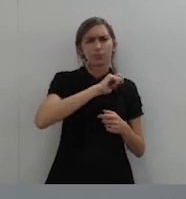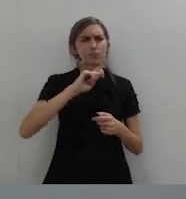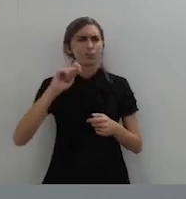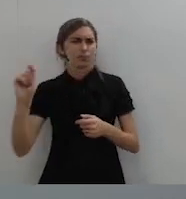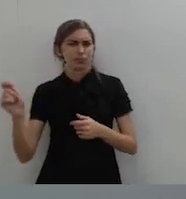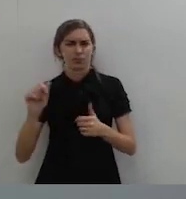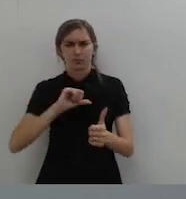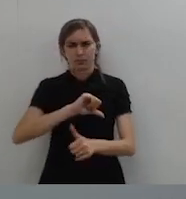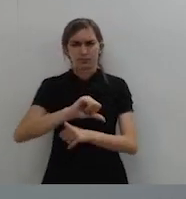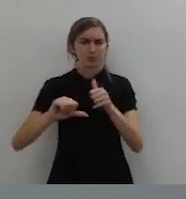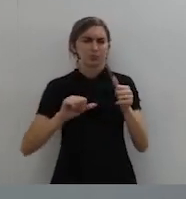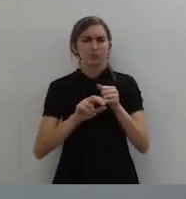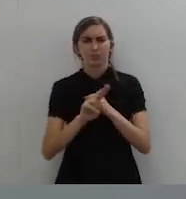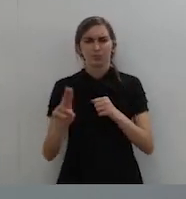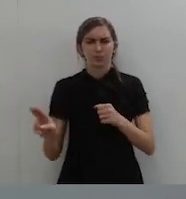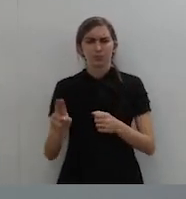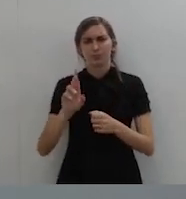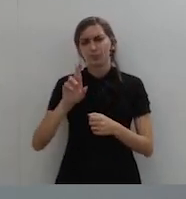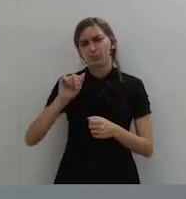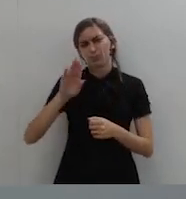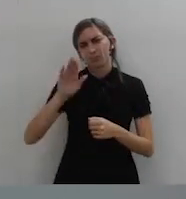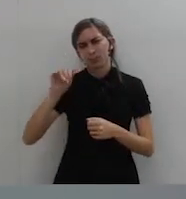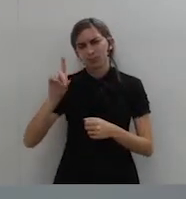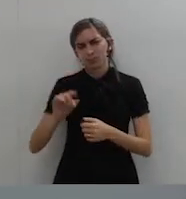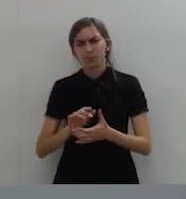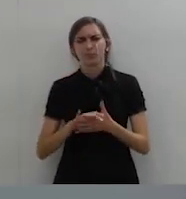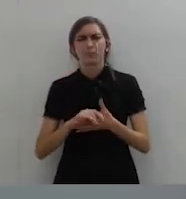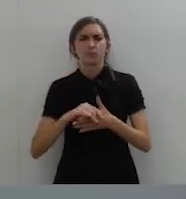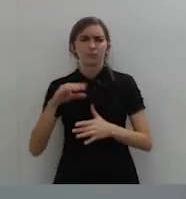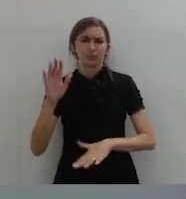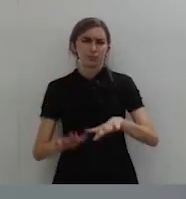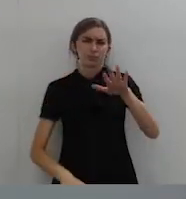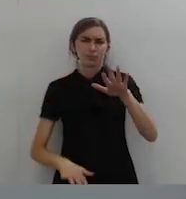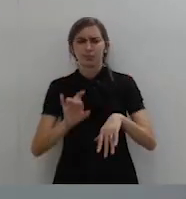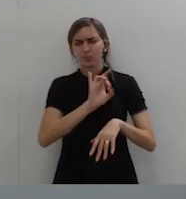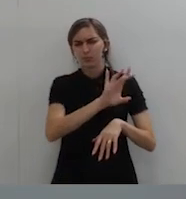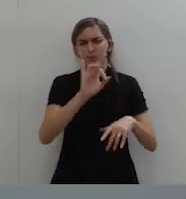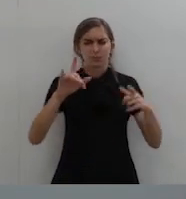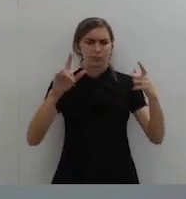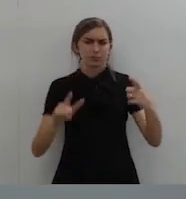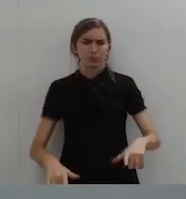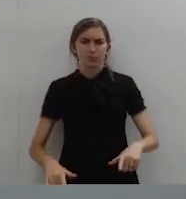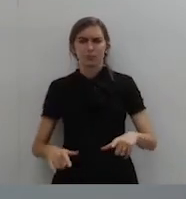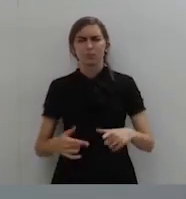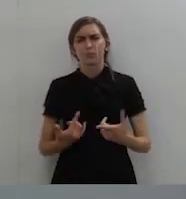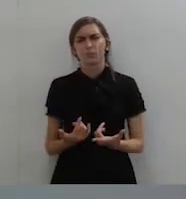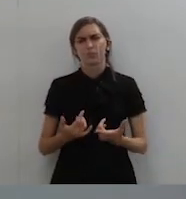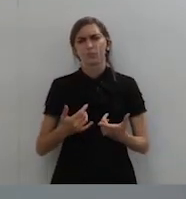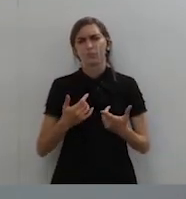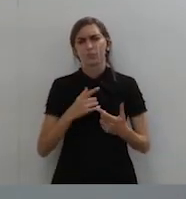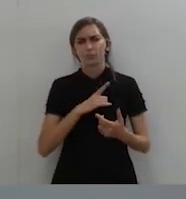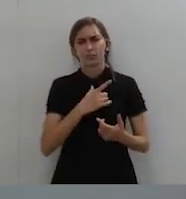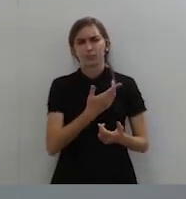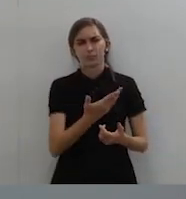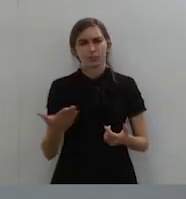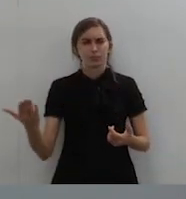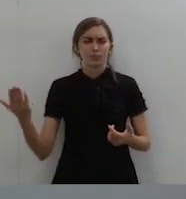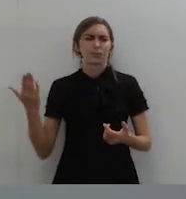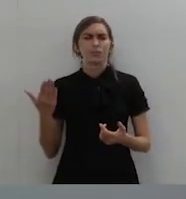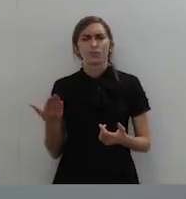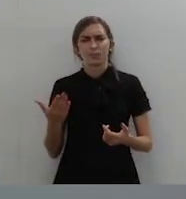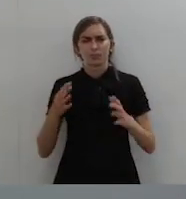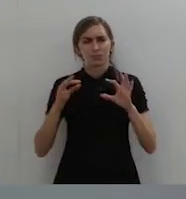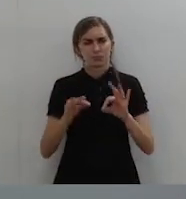pipa pode ser modificado o nome, como rabada, rabiola, vai depender de cada região. Então, jogos populares têm essa